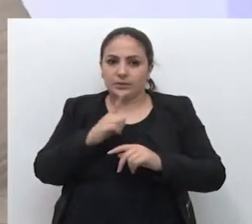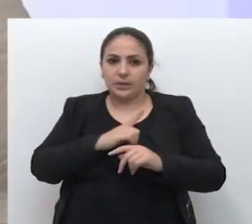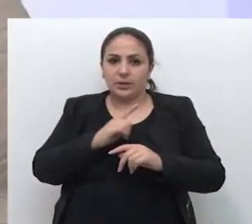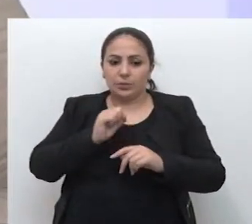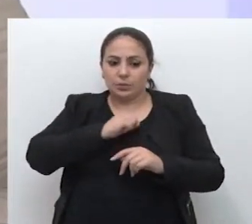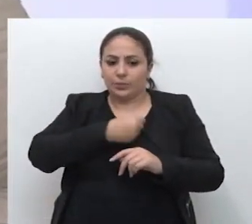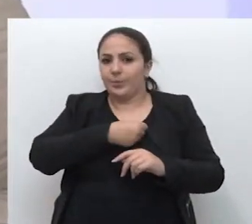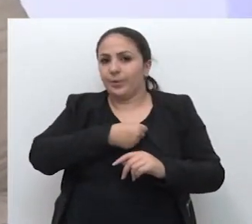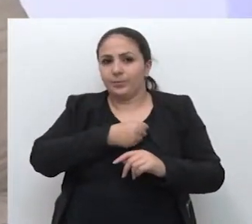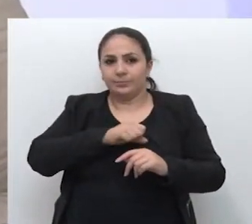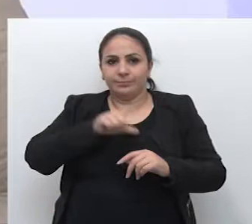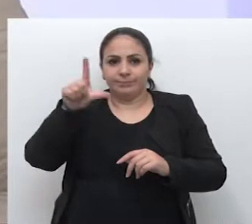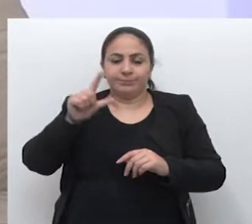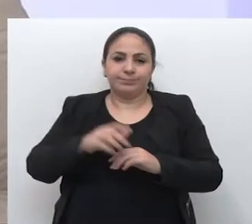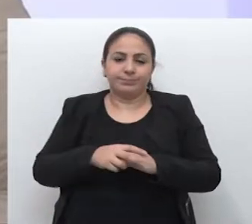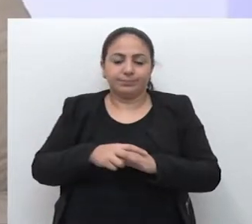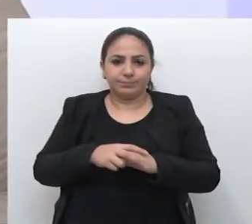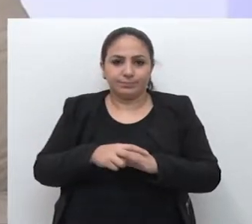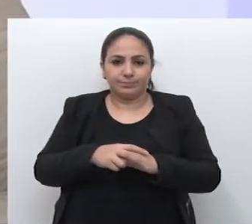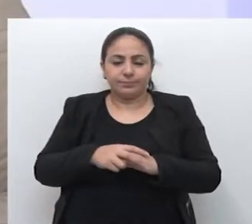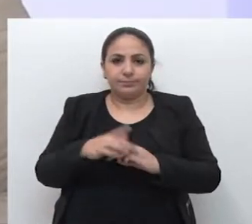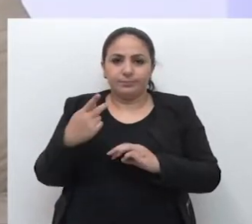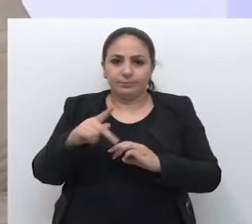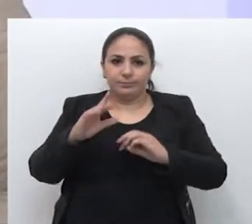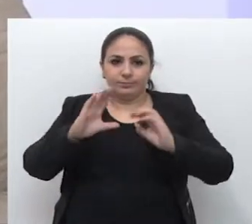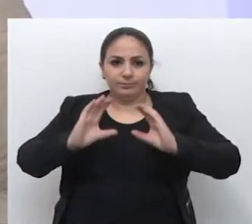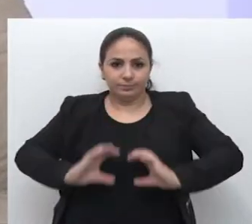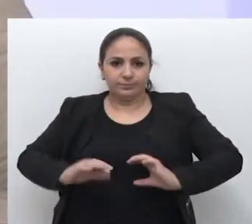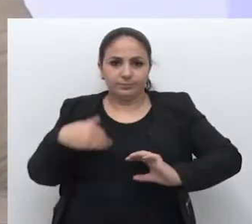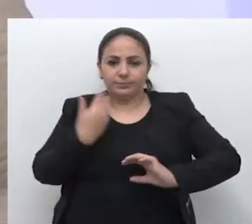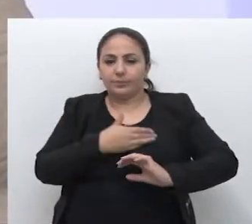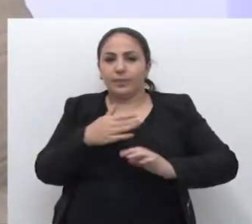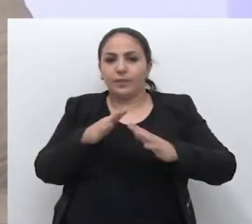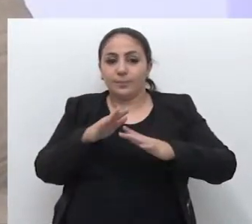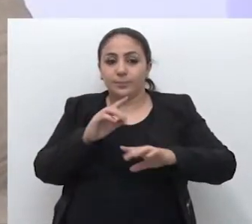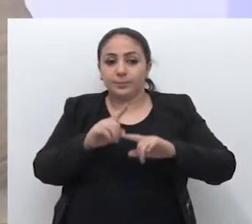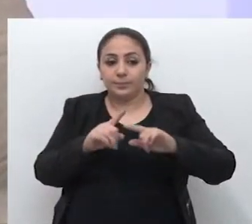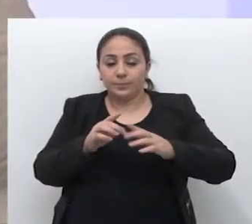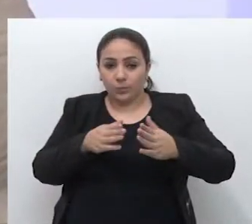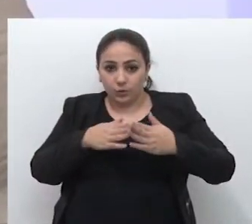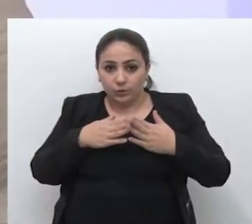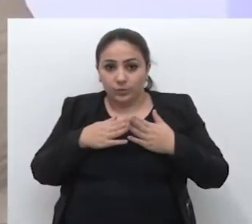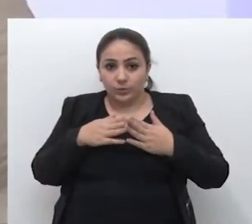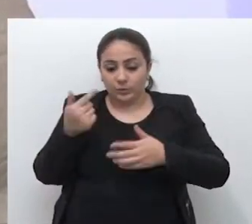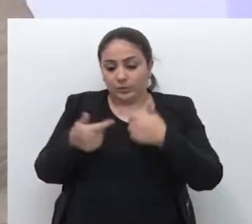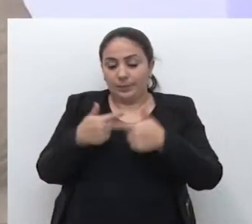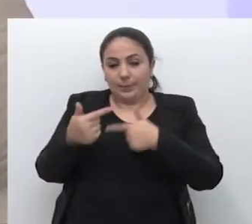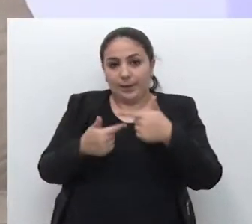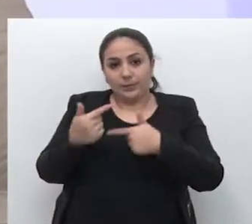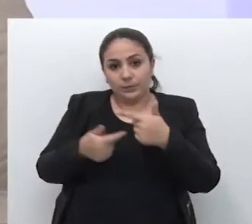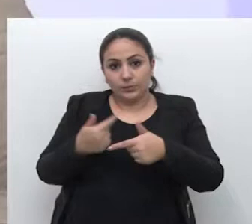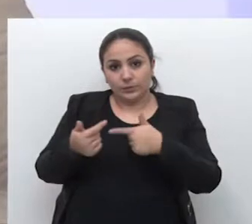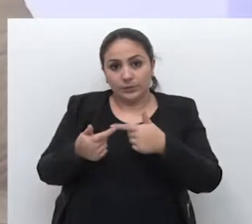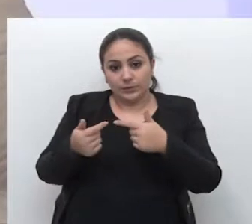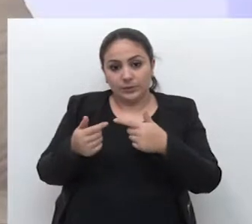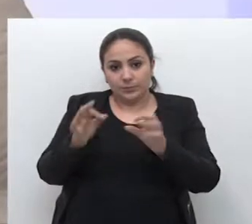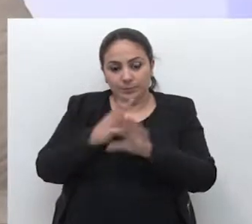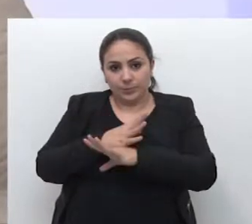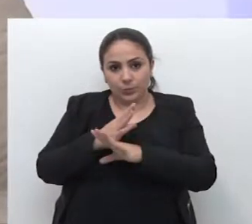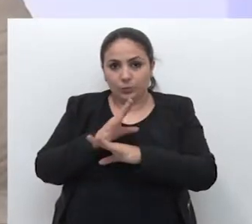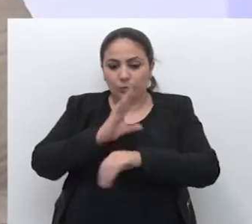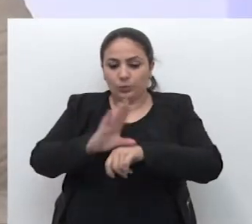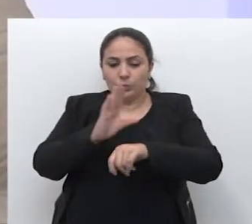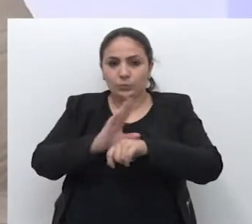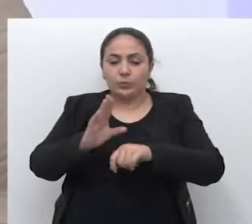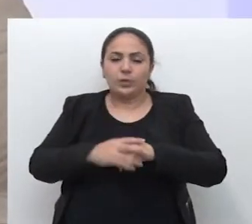com que nós tenhamos esses altos números, né? E esse comportamento humano, né, nós até defendemos num trabalho de conclusão, né,